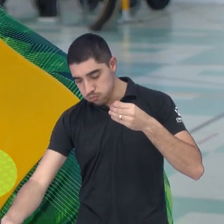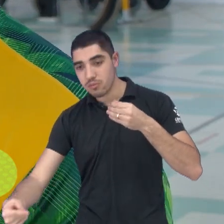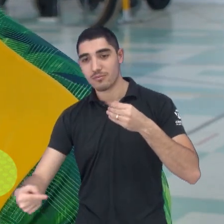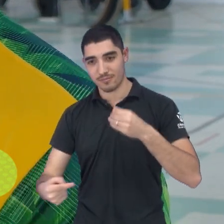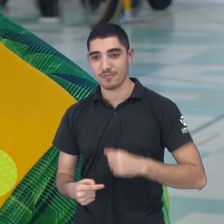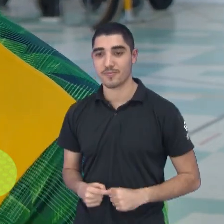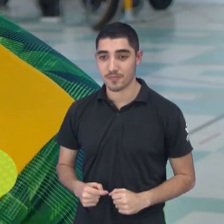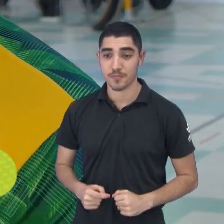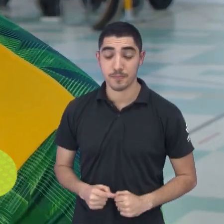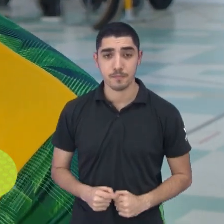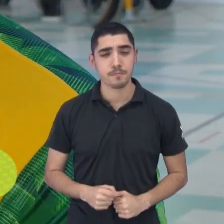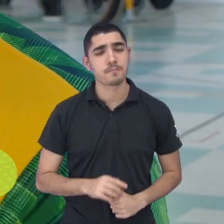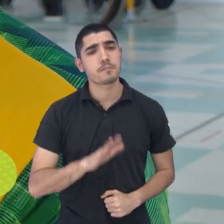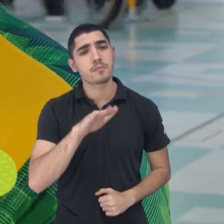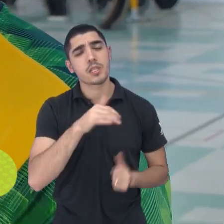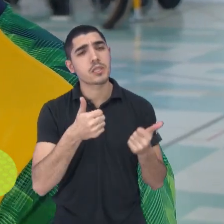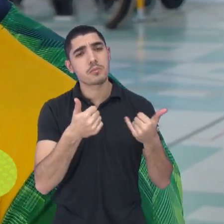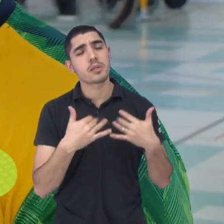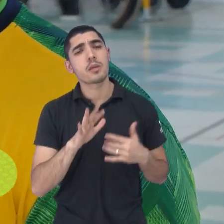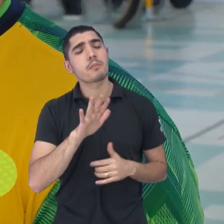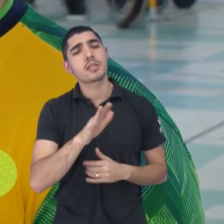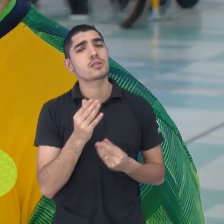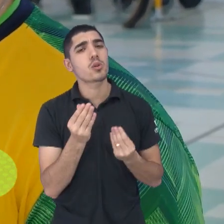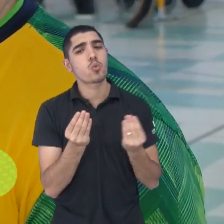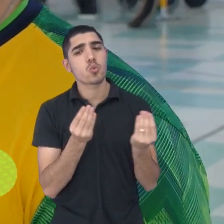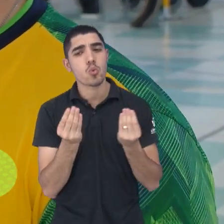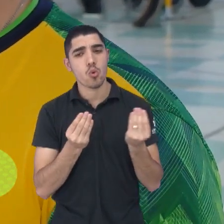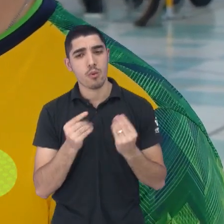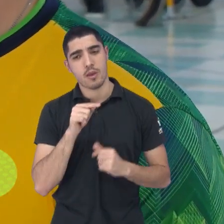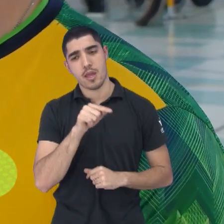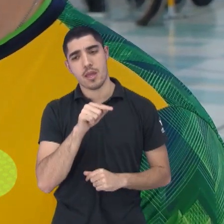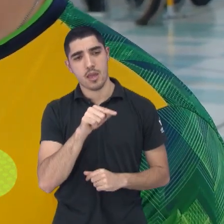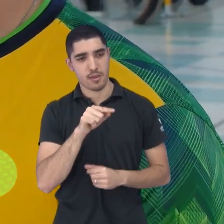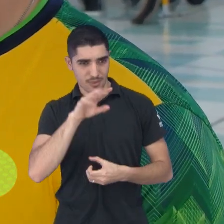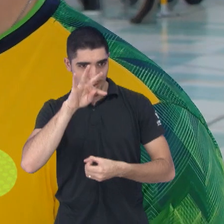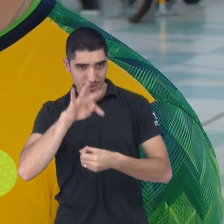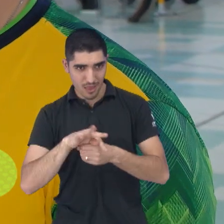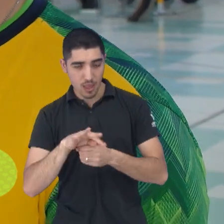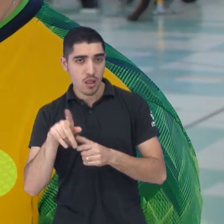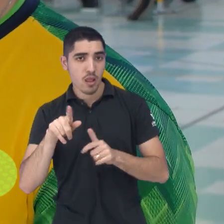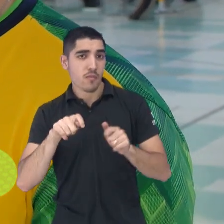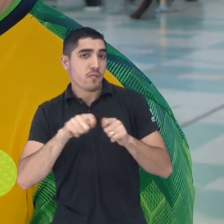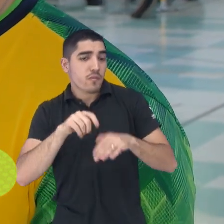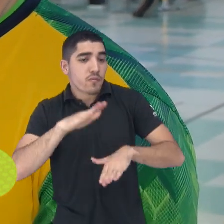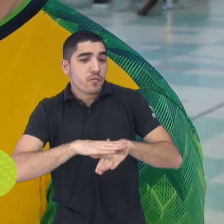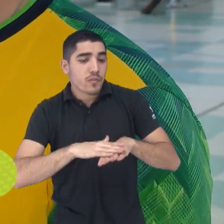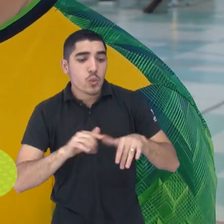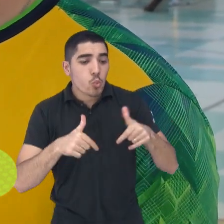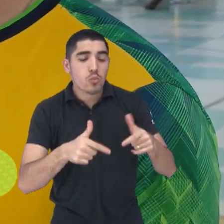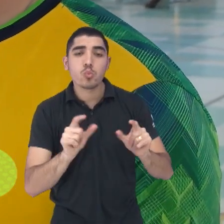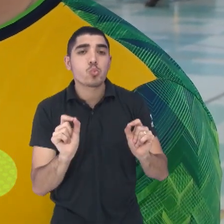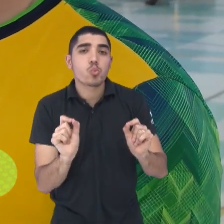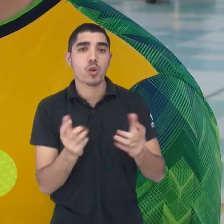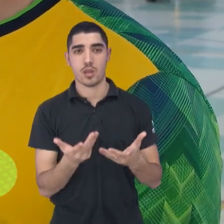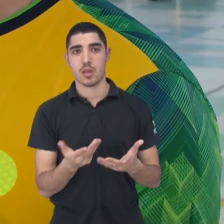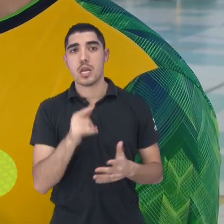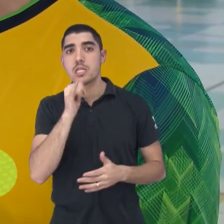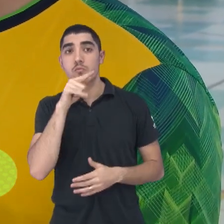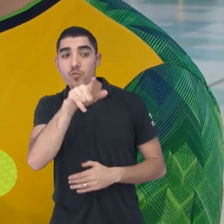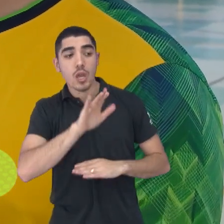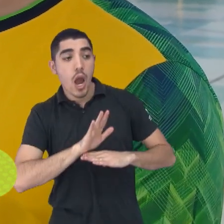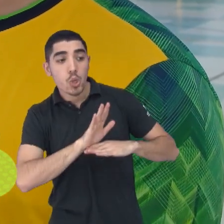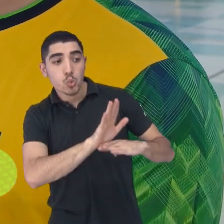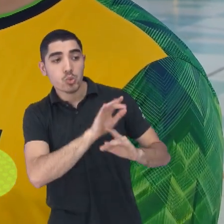jogo. E Zezinho, fala pra gente como que é a função do técnico, né, nessa categoria BC3. O que você auxilia